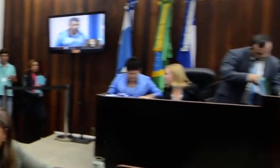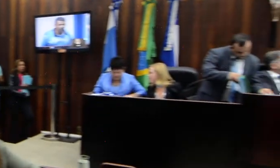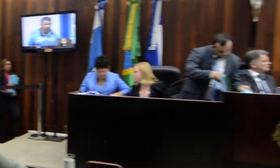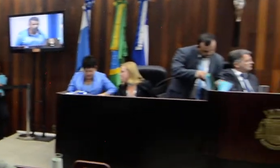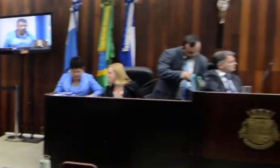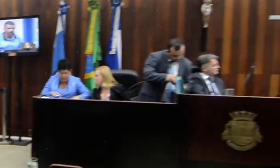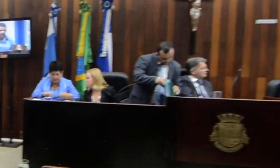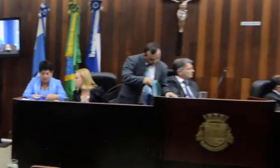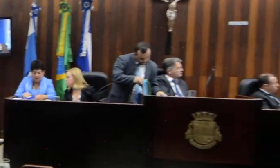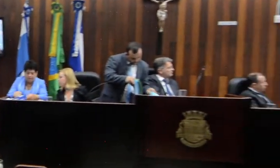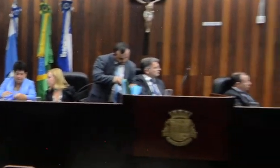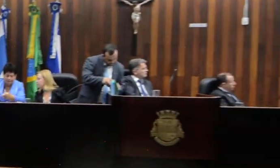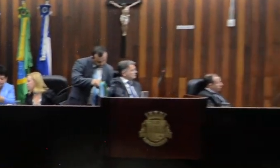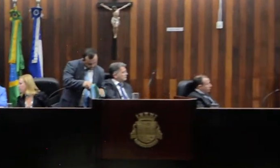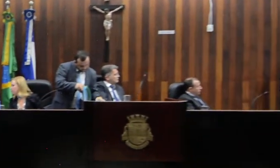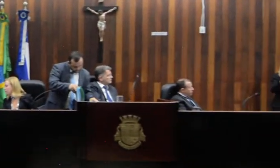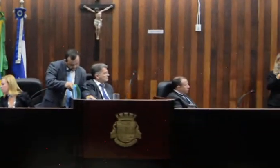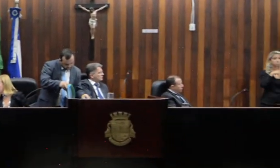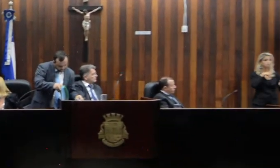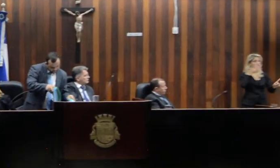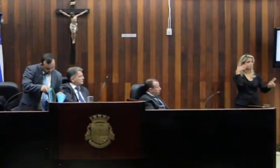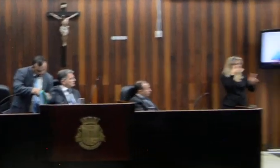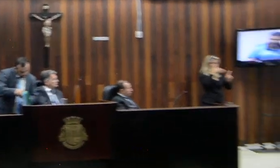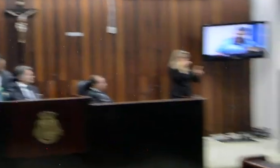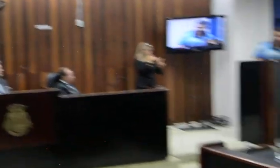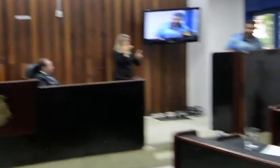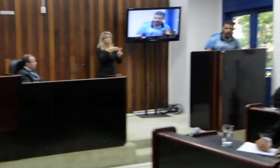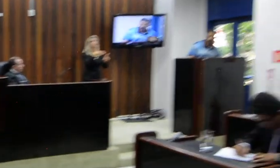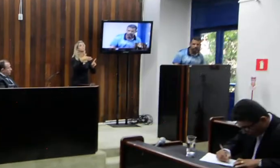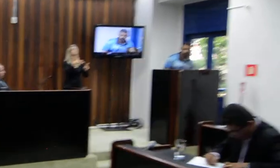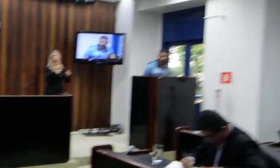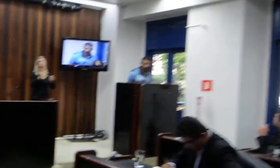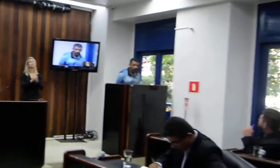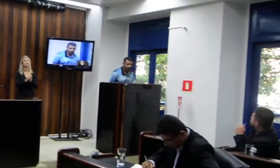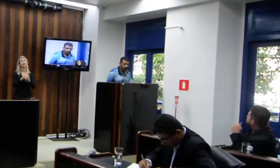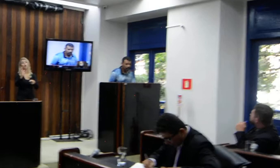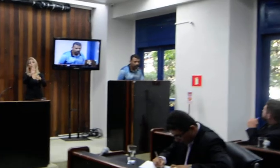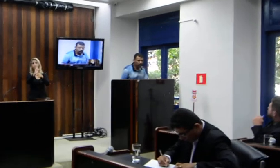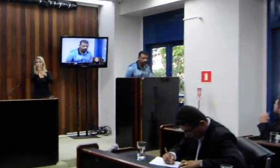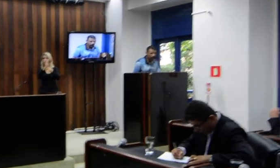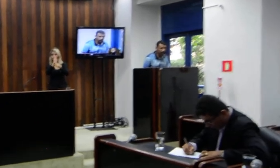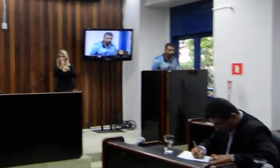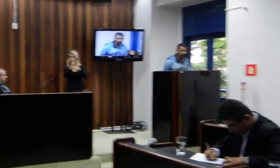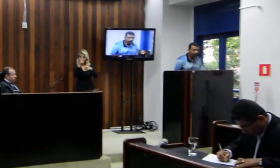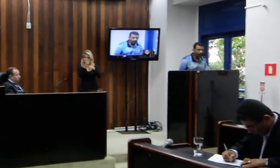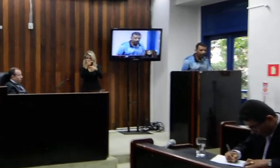eu queria me importar ao líder do governo, se assim eu posso,